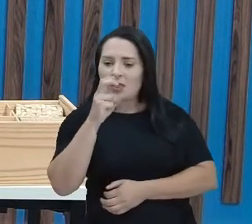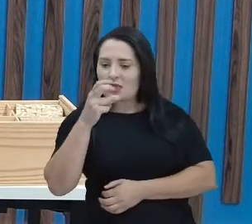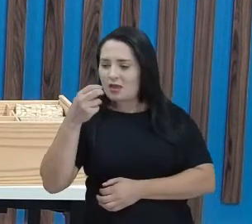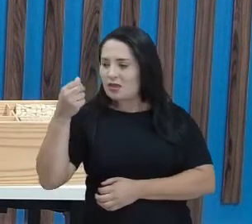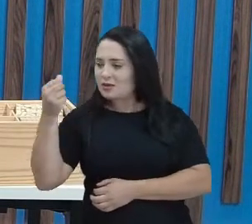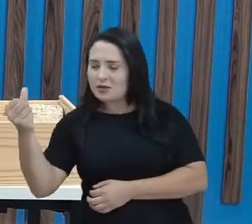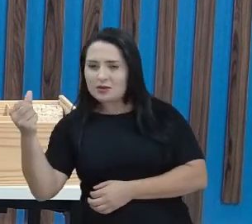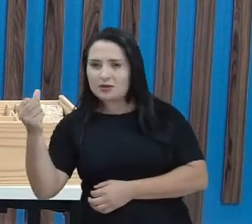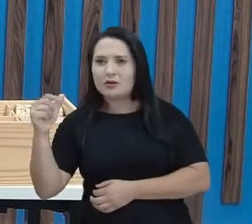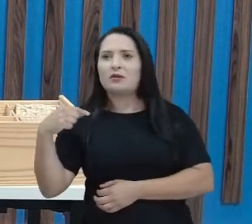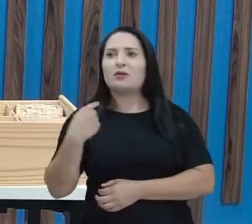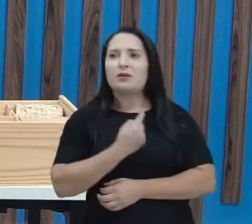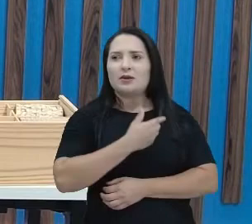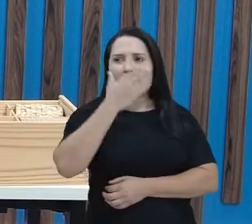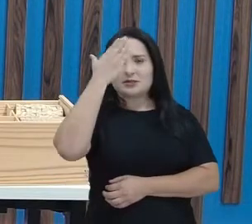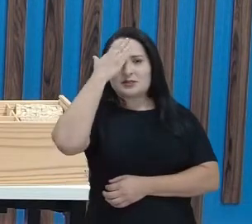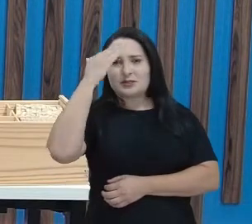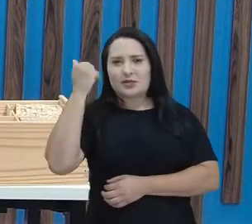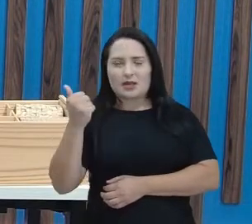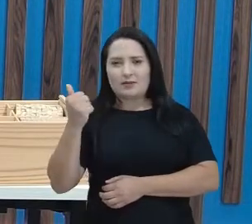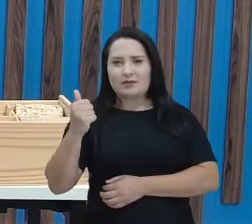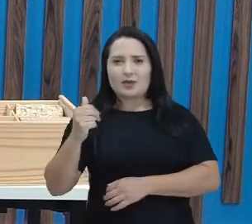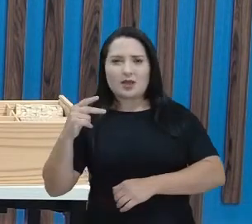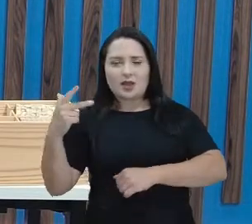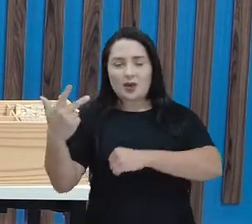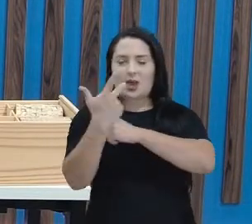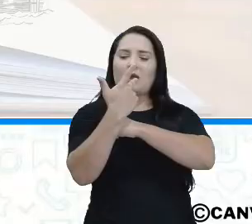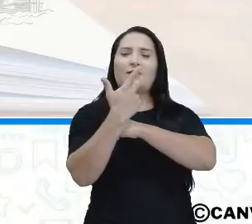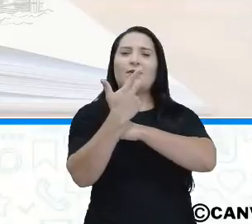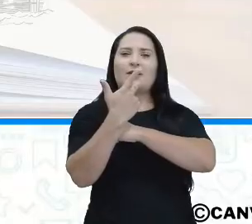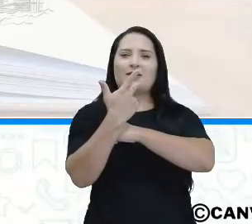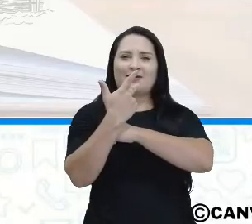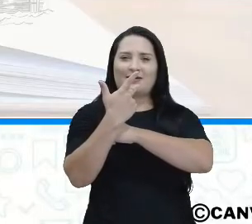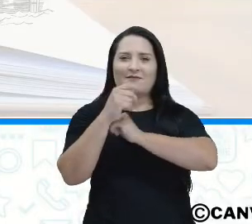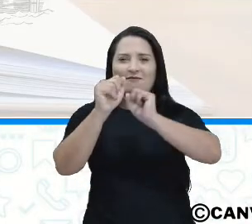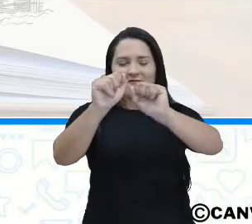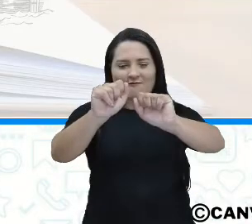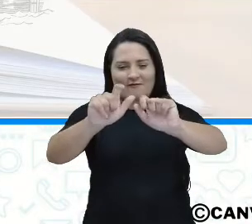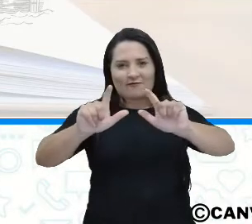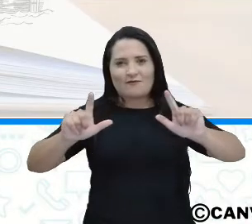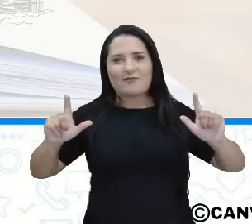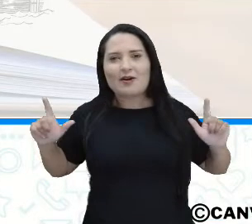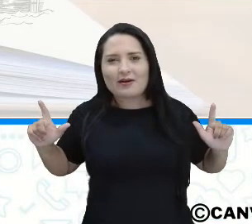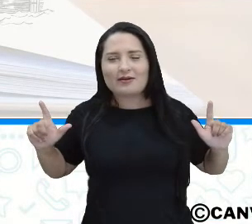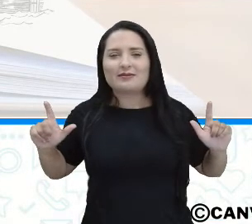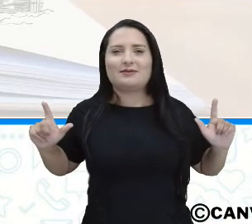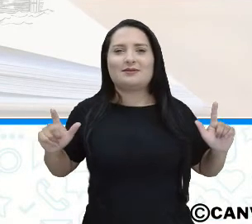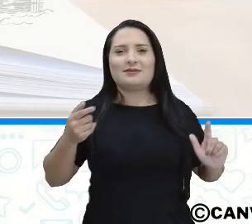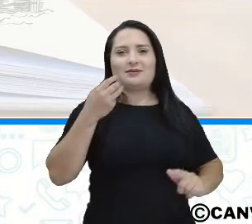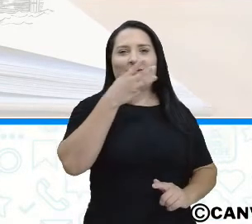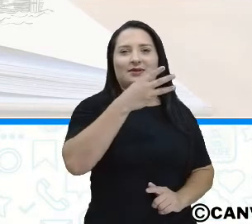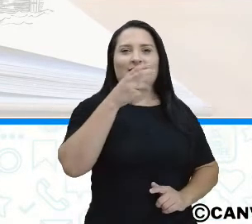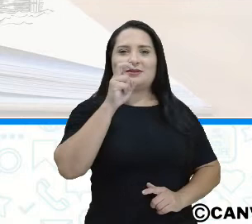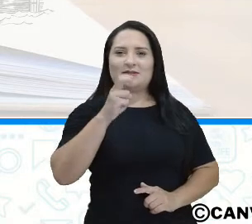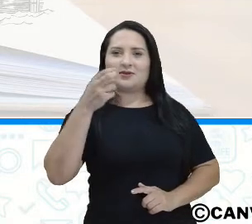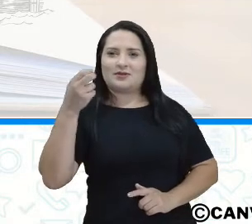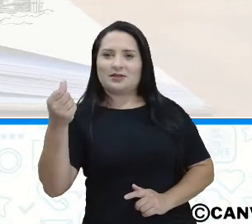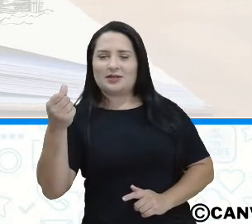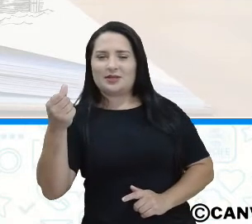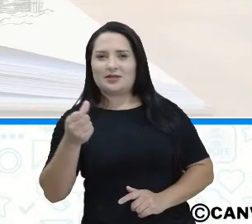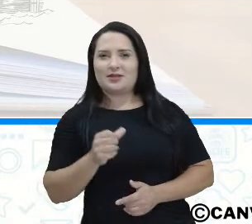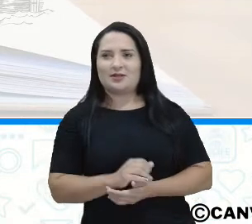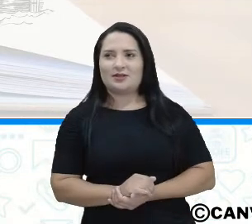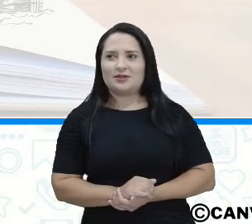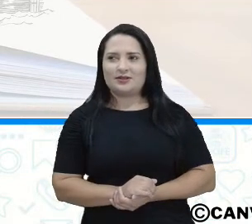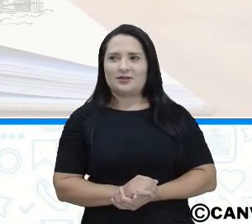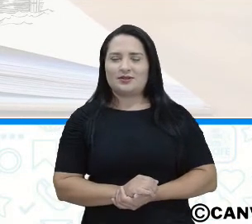356. Eu sei que nosso cameraman gosta de focar assim bem próximo. Tem como focar só o 356? Ou é